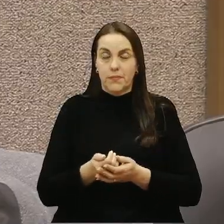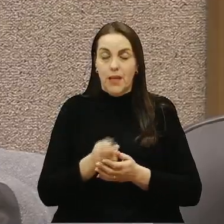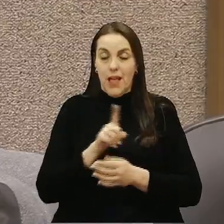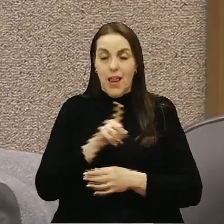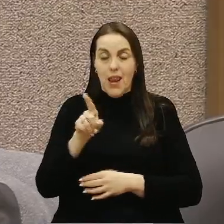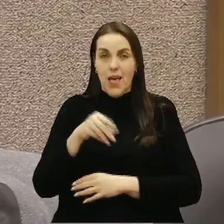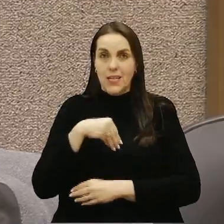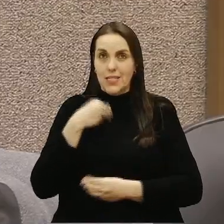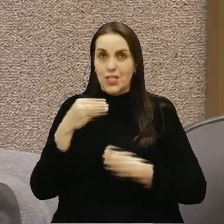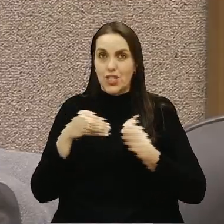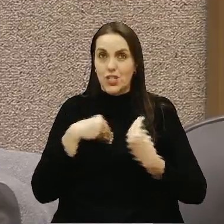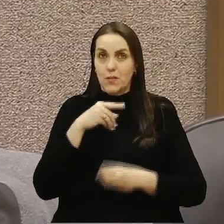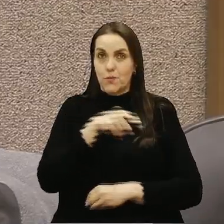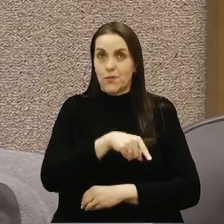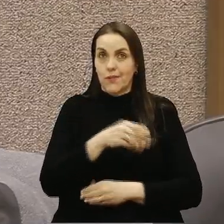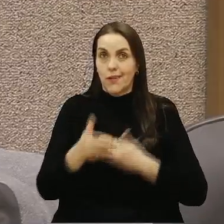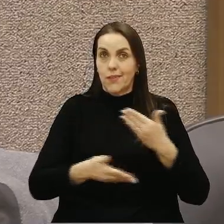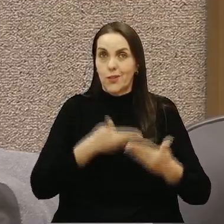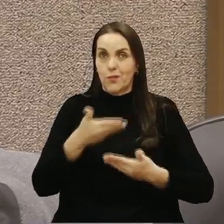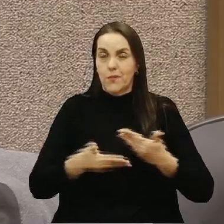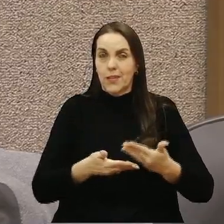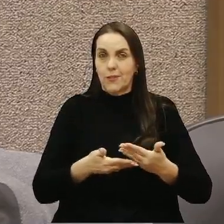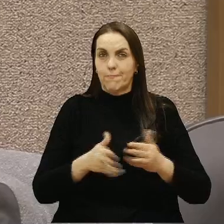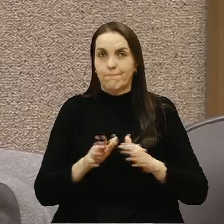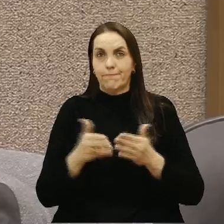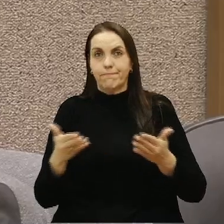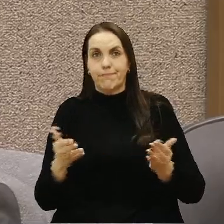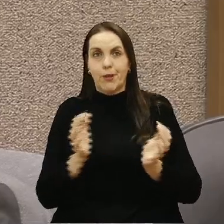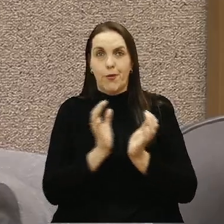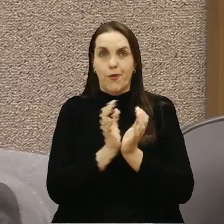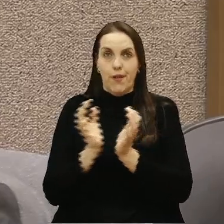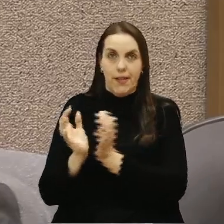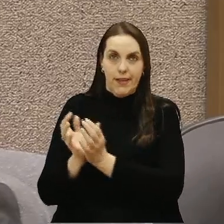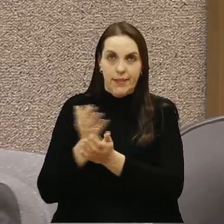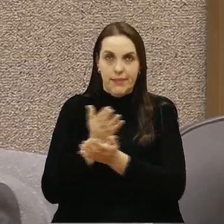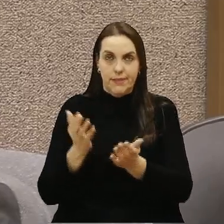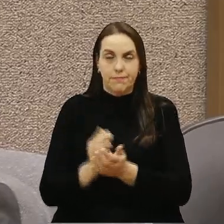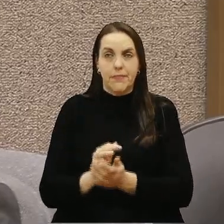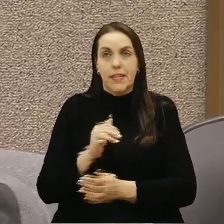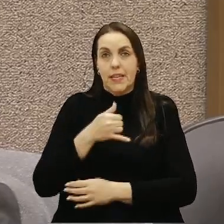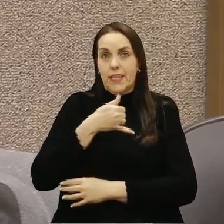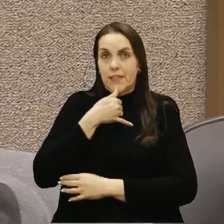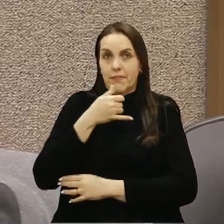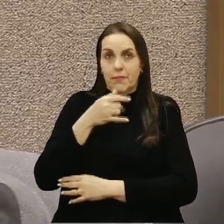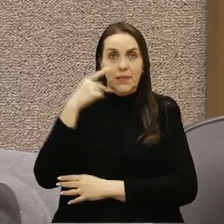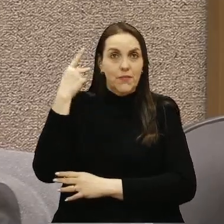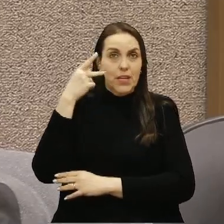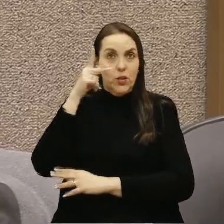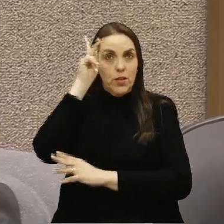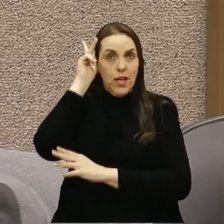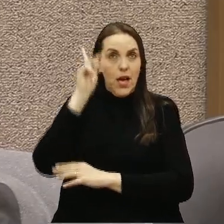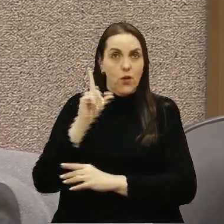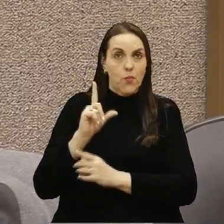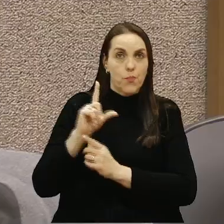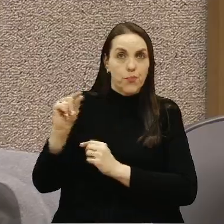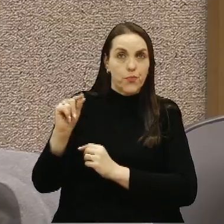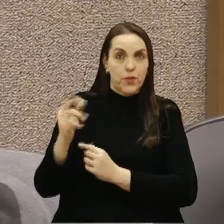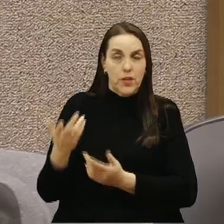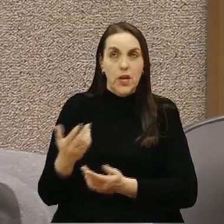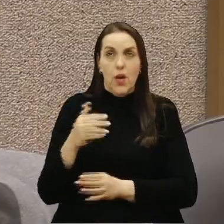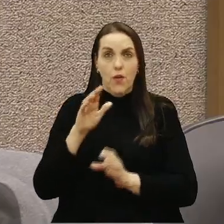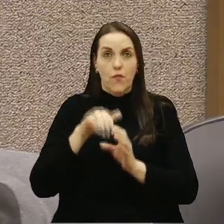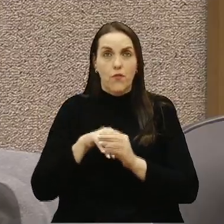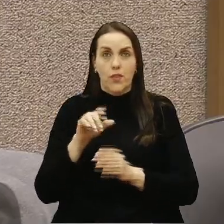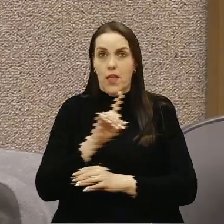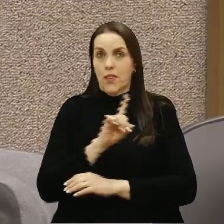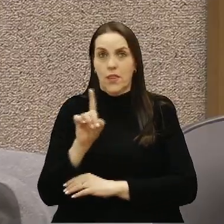sentimos. Então, nobres colegas, pena que o vereador Iago não está aí, eu vou votar não